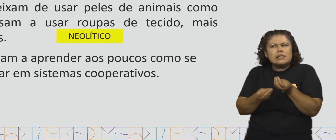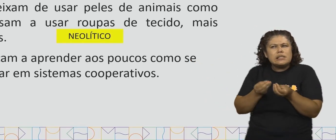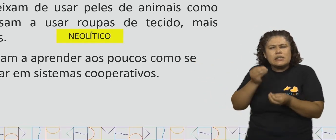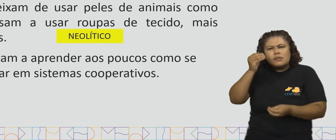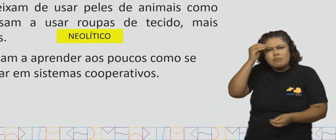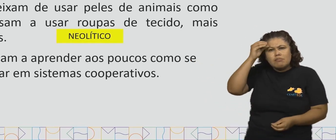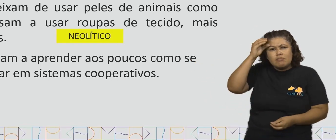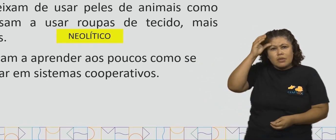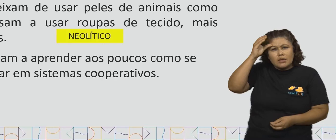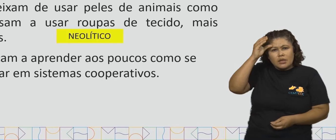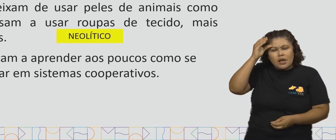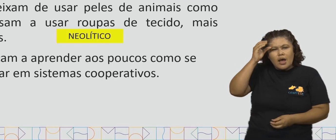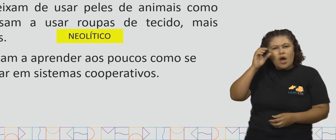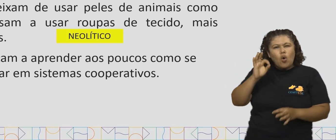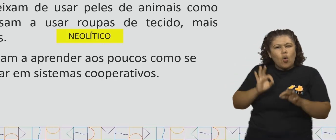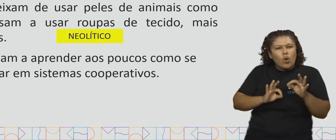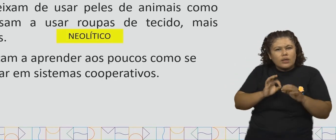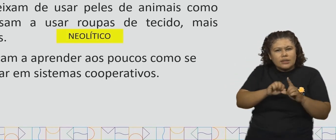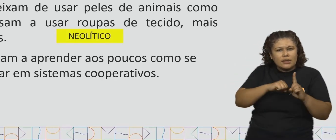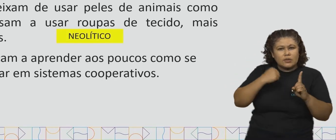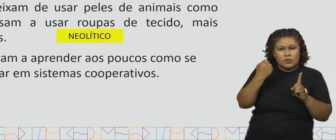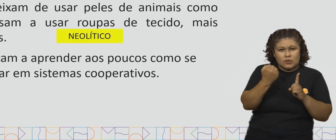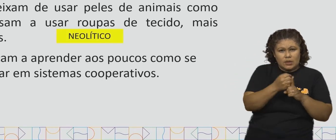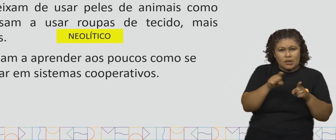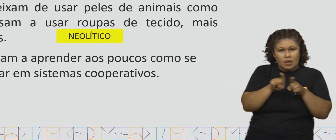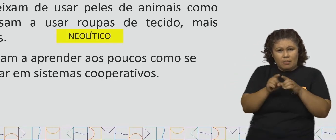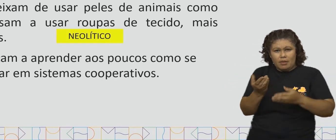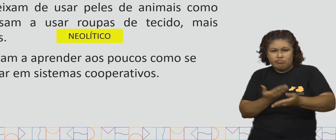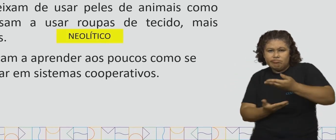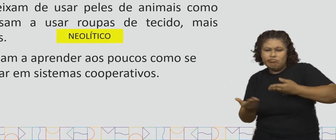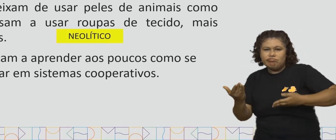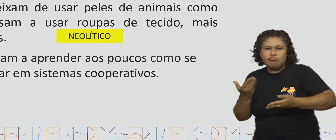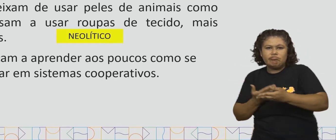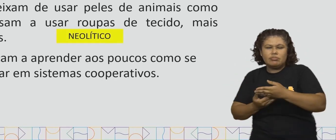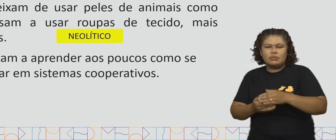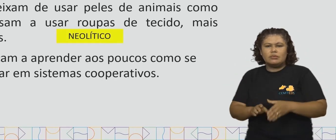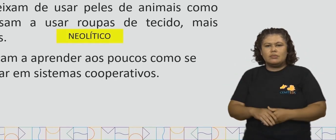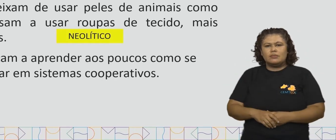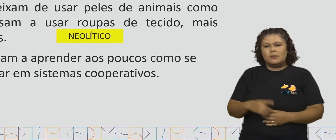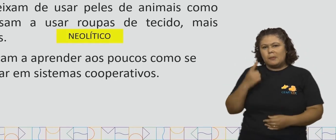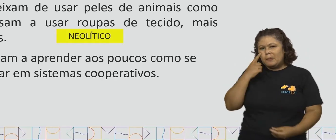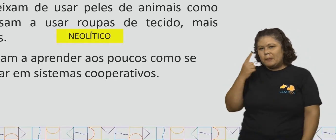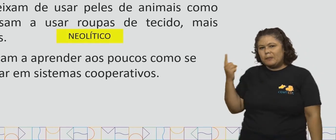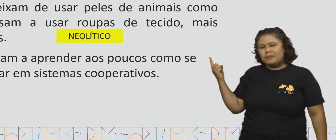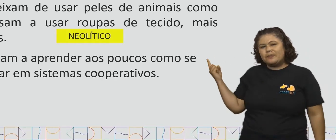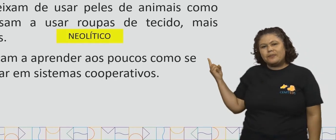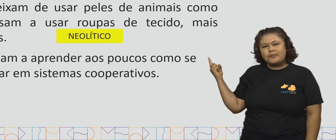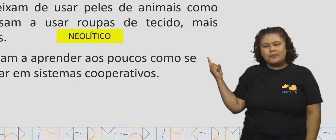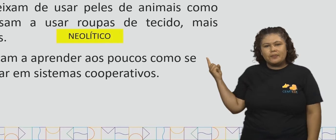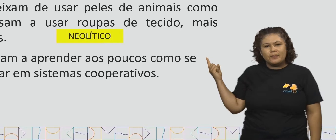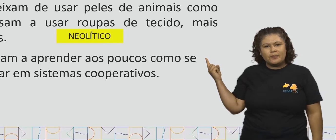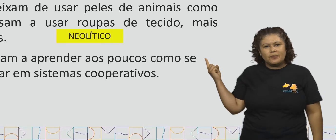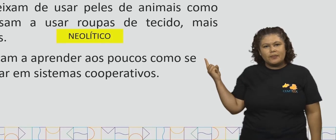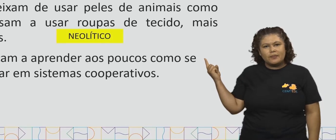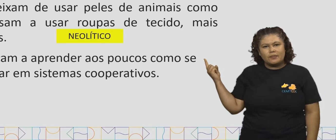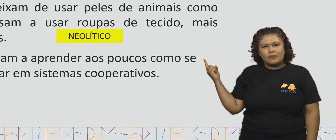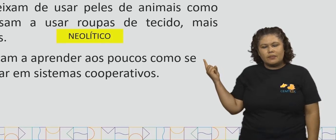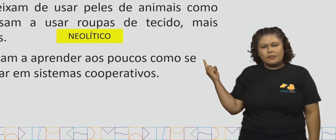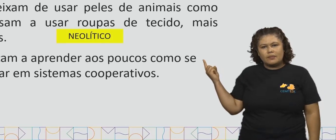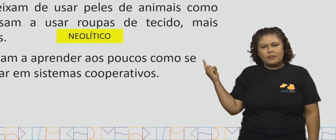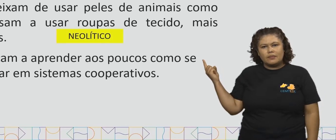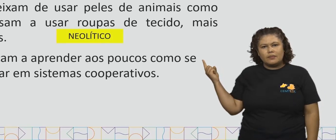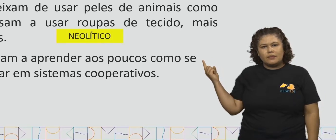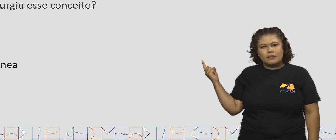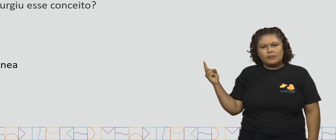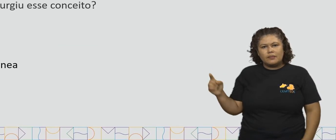organizar e trabalhar em sistemas cooperativos. Qual seria essa fase? Paleolítico. Acertou Paleolítico? Parabéns para